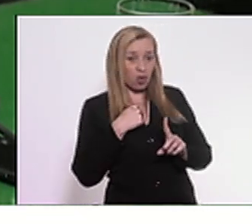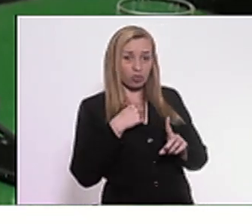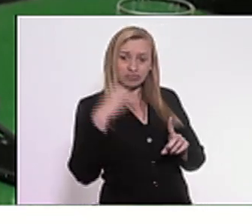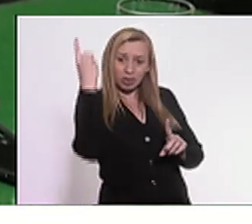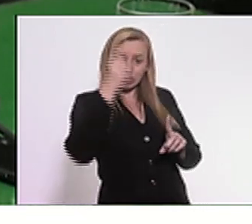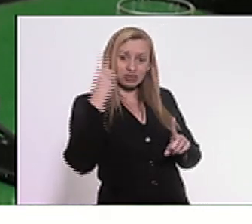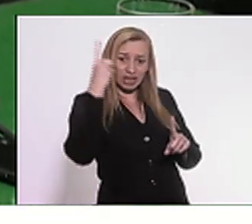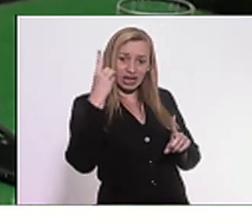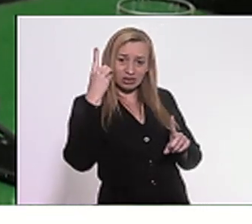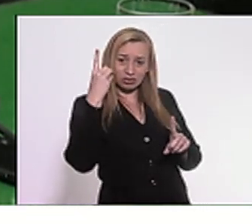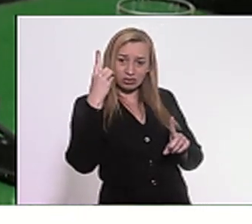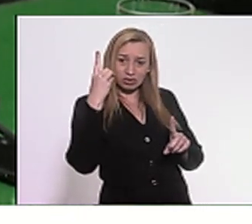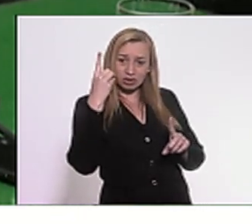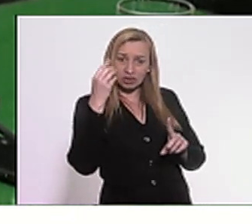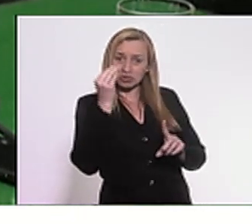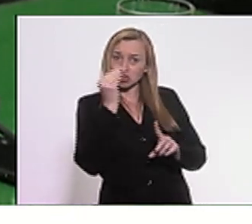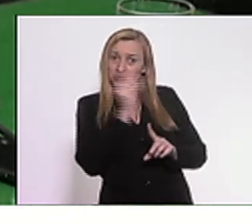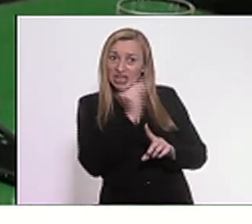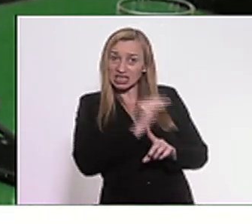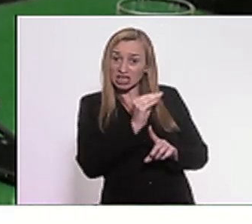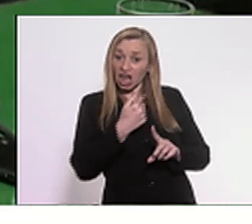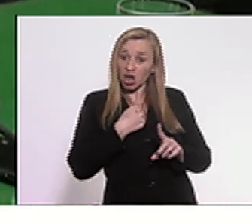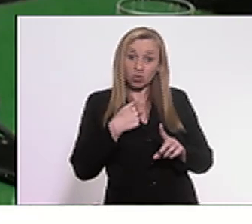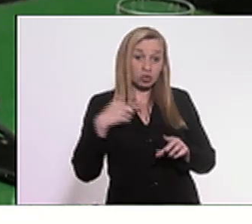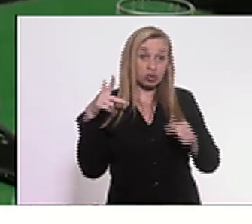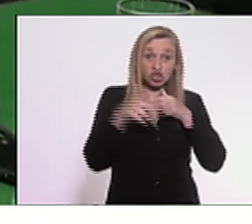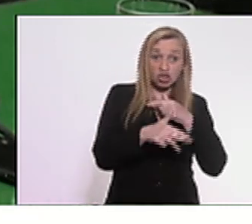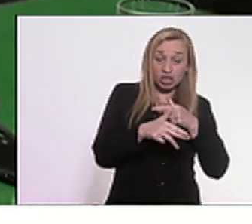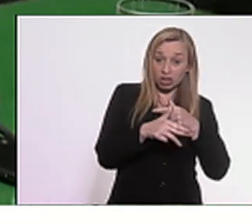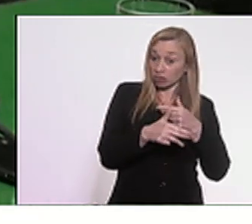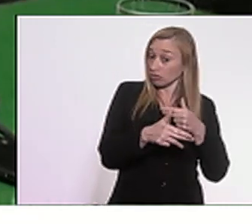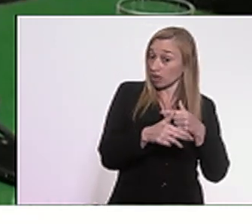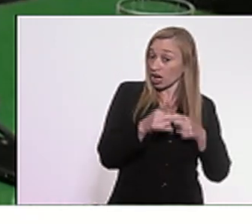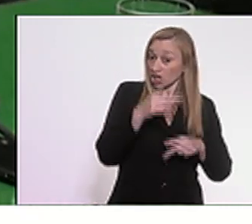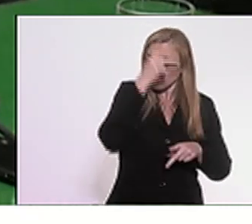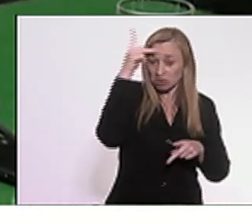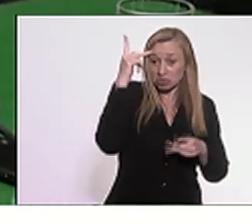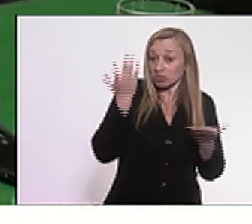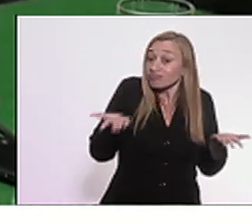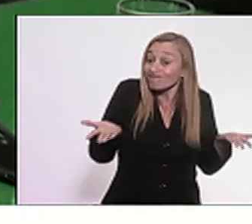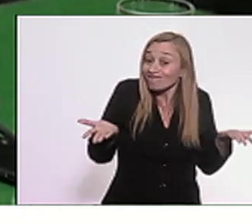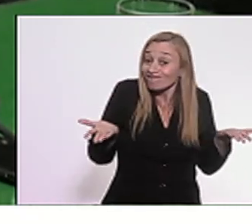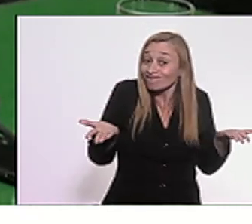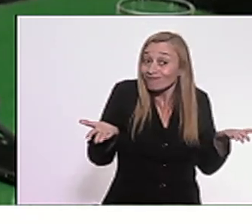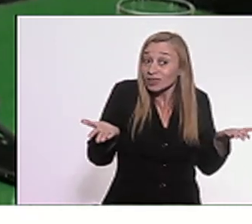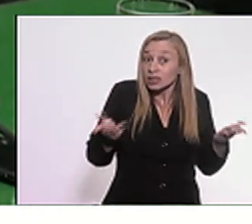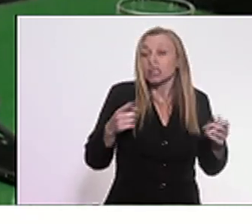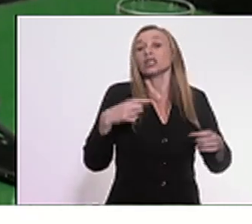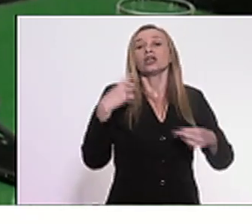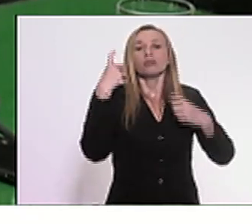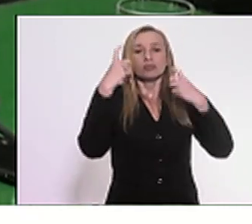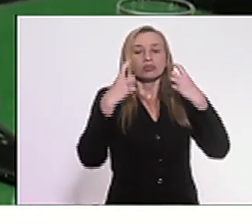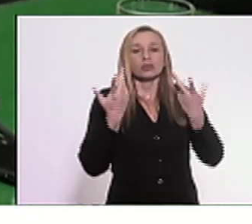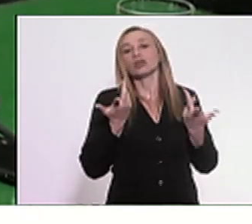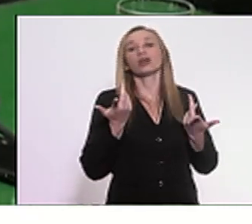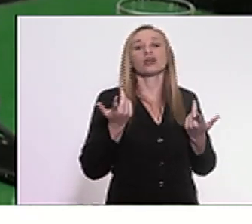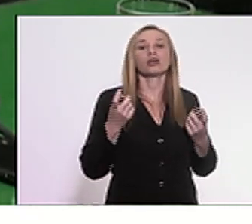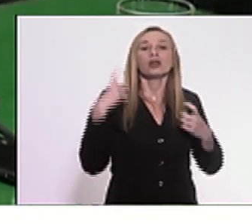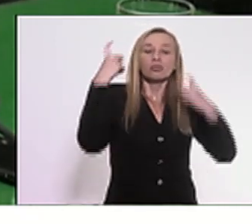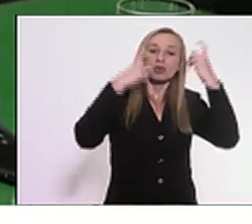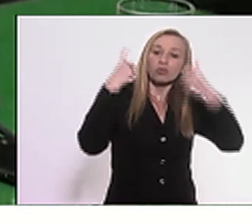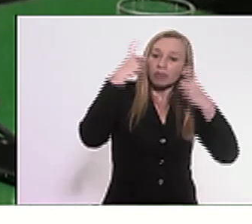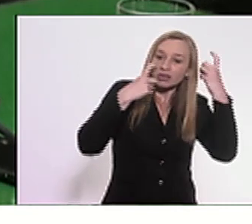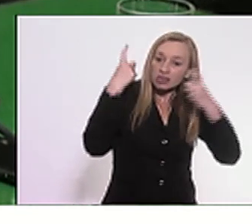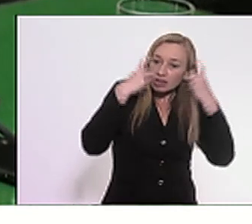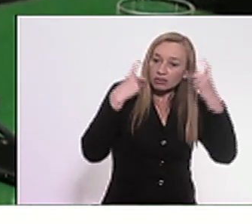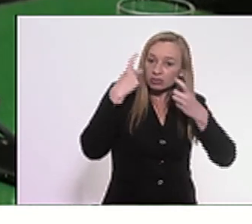prejudicando a população na ponta. Então, assim, há uma preocupação com a população, com o serviço prestado pelo servidor